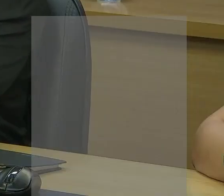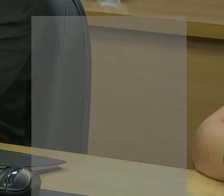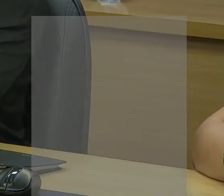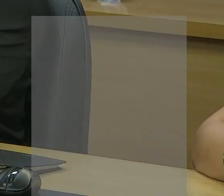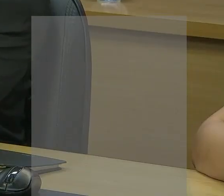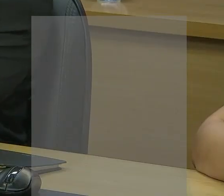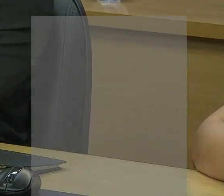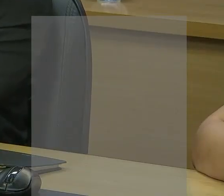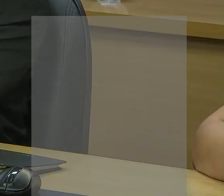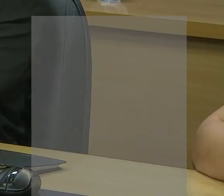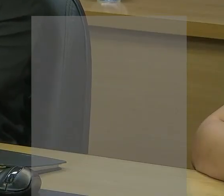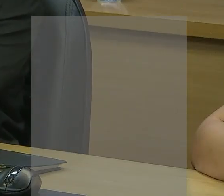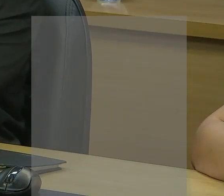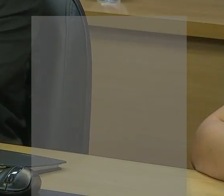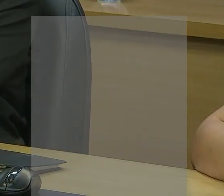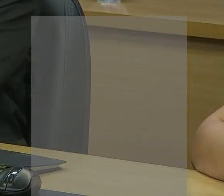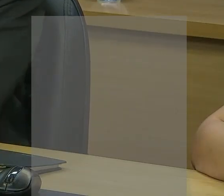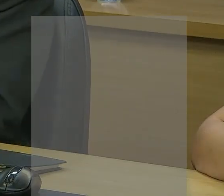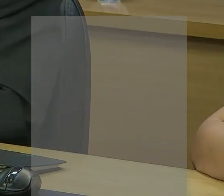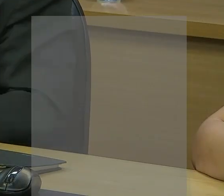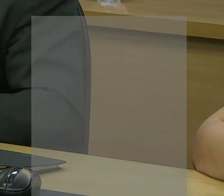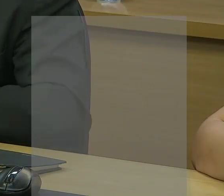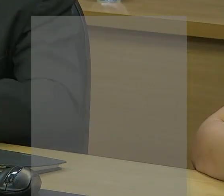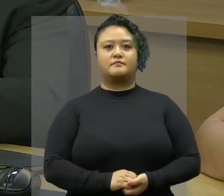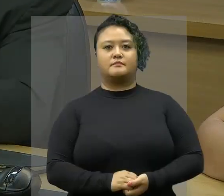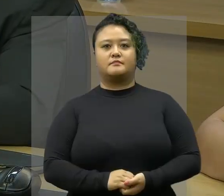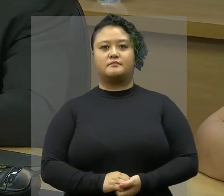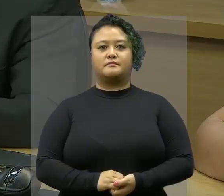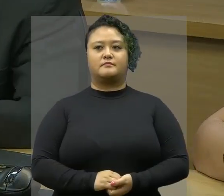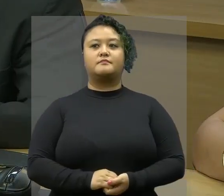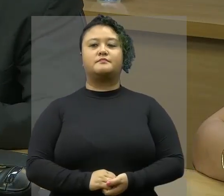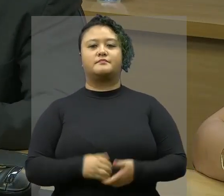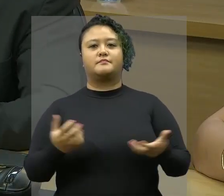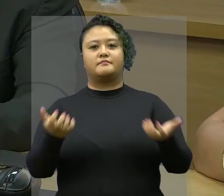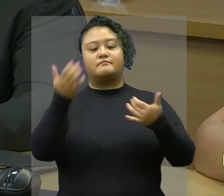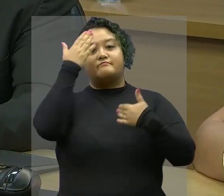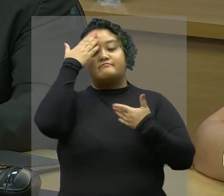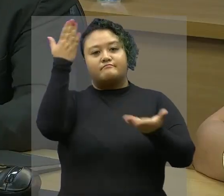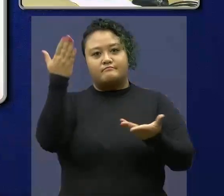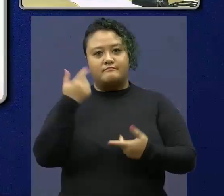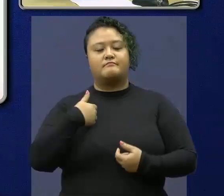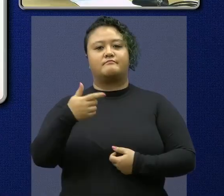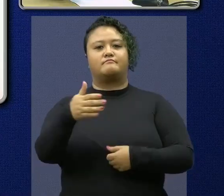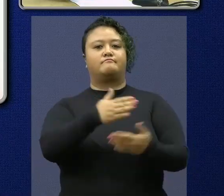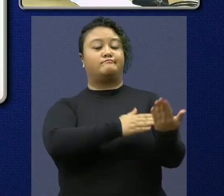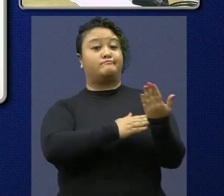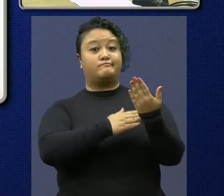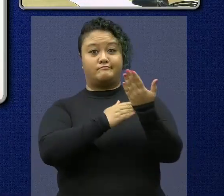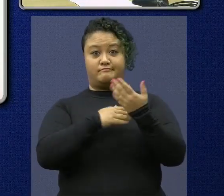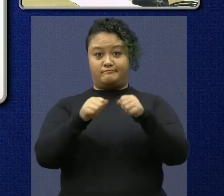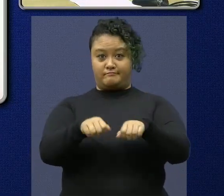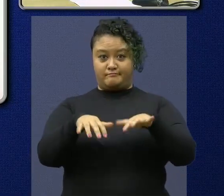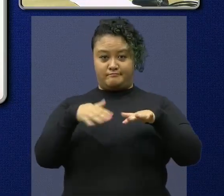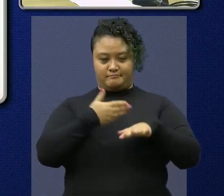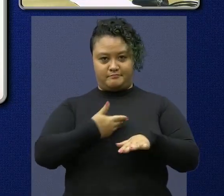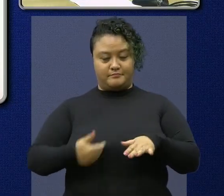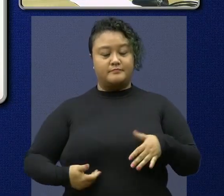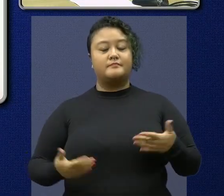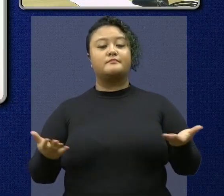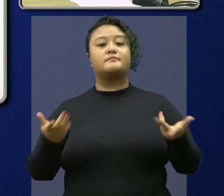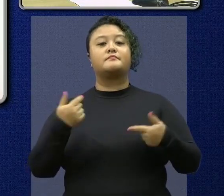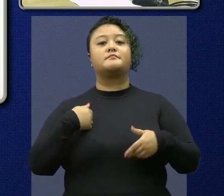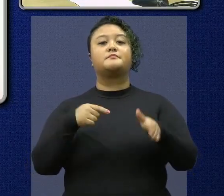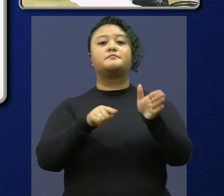agradecer, Edilson, a tua colaboração aqui nessa audiência. E aí eu vou fazer uma